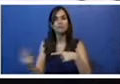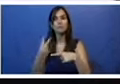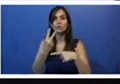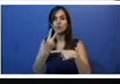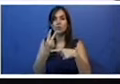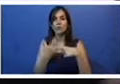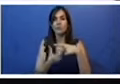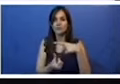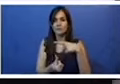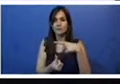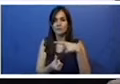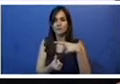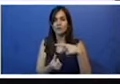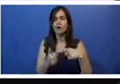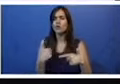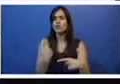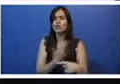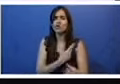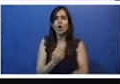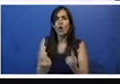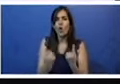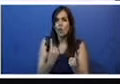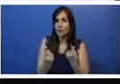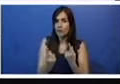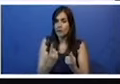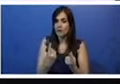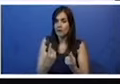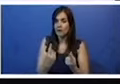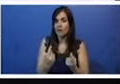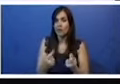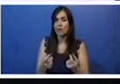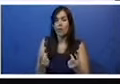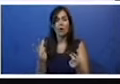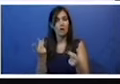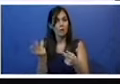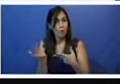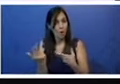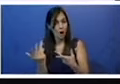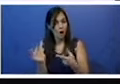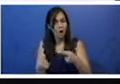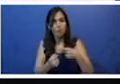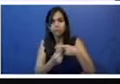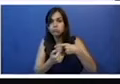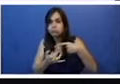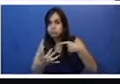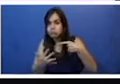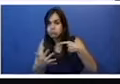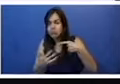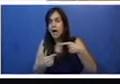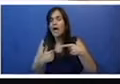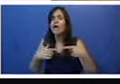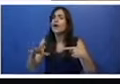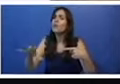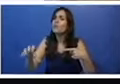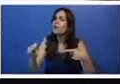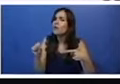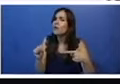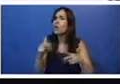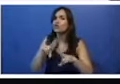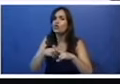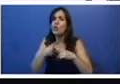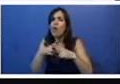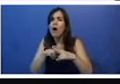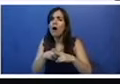26 quando comparamos frações com o mesmo denominador quer dizer eu peguei um chocolate